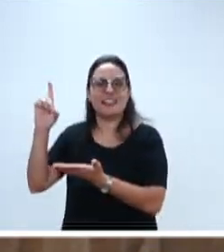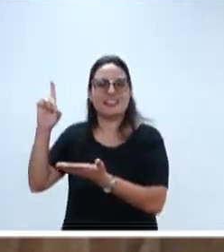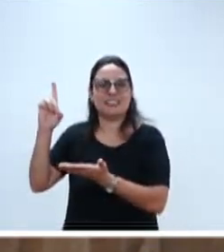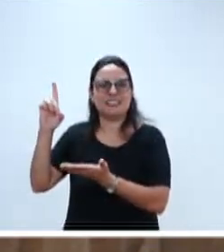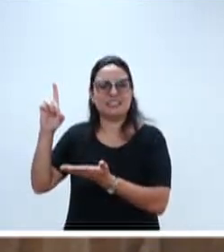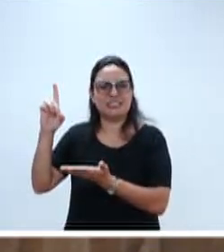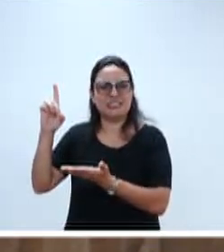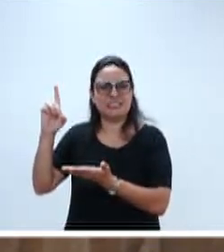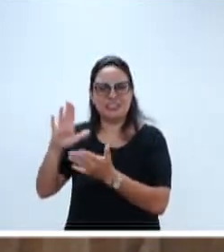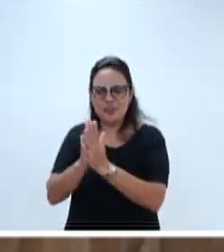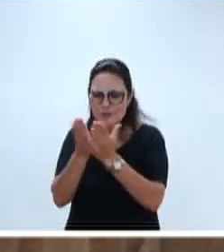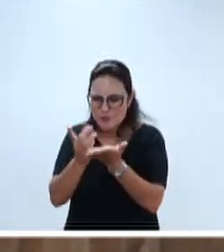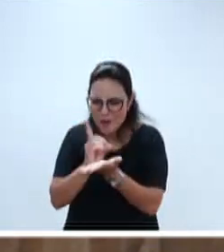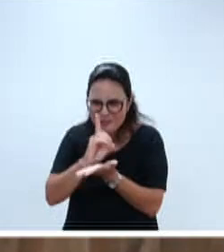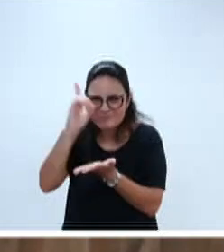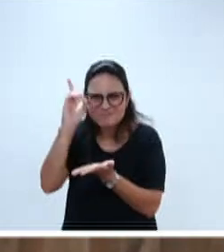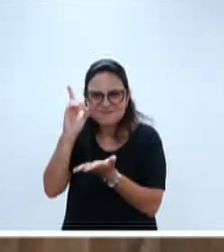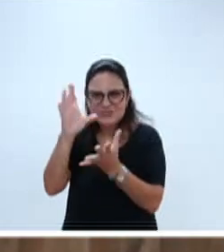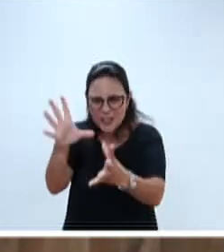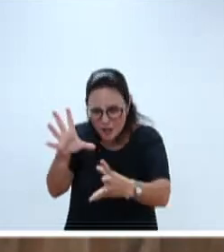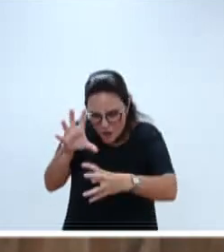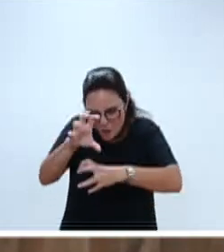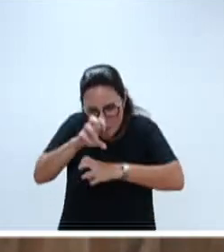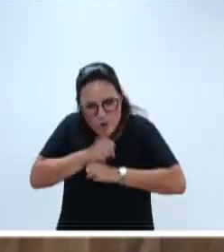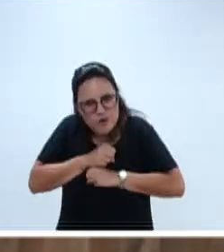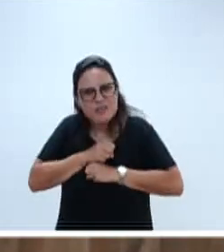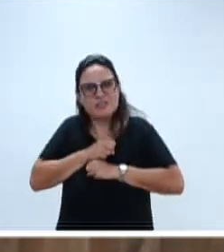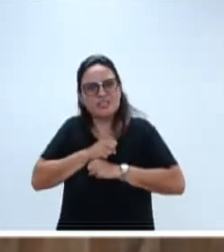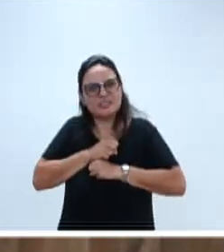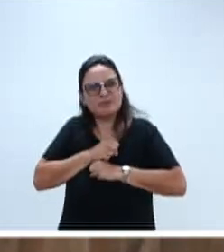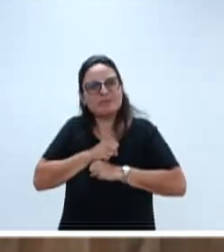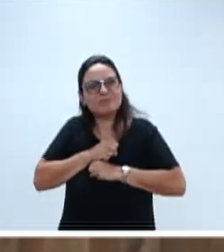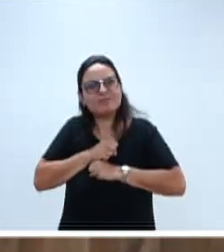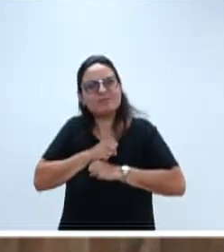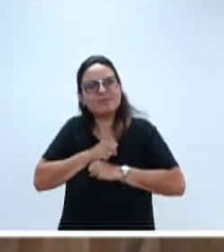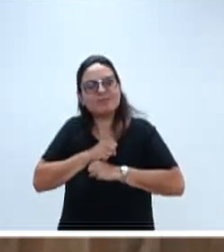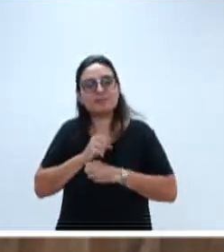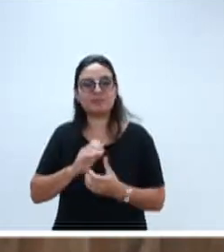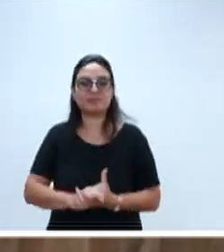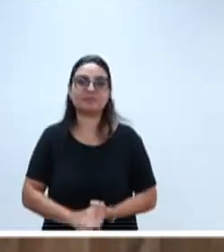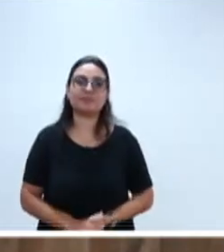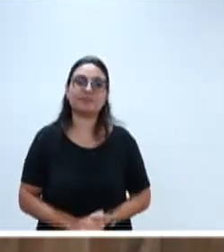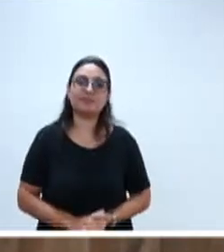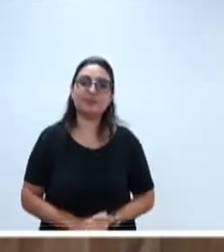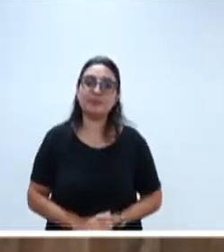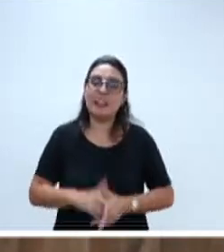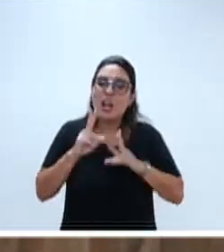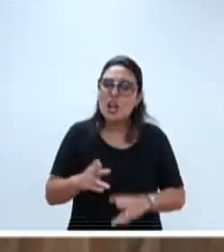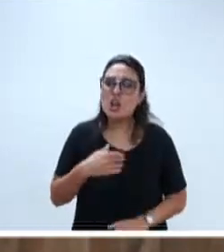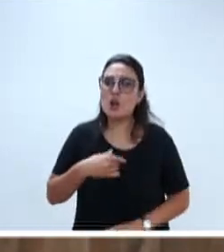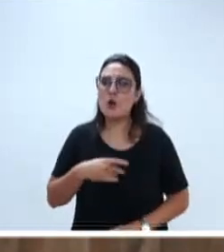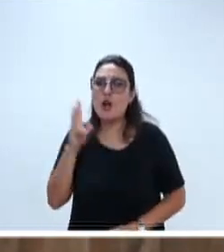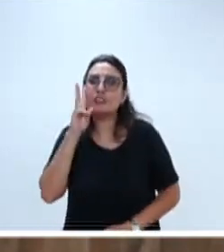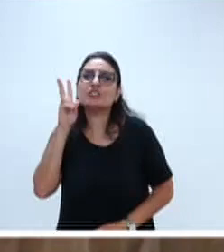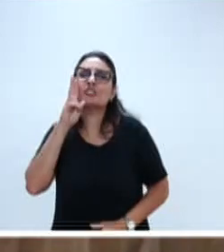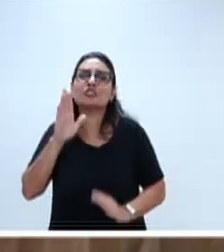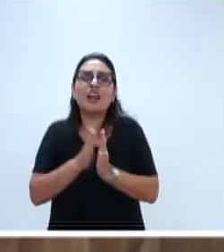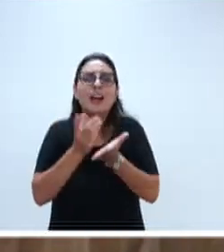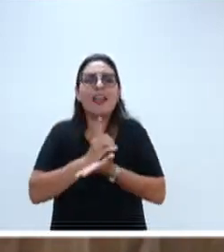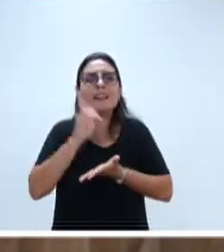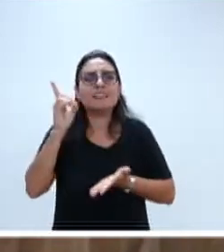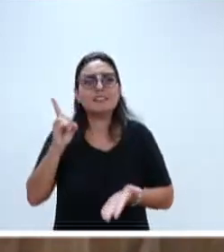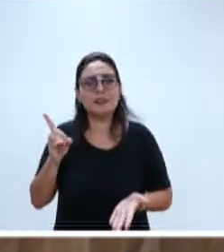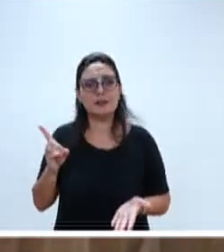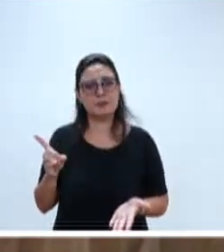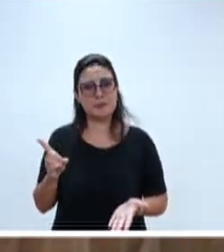desta palavra. Que você seja como aquele pai que estava ali na expectativa: vai acontecer, vai acontecer, vai